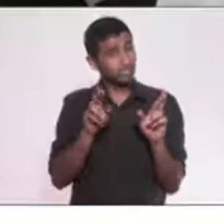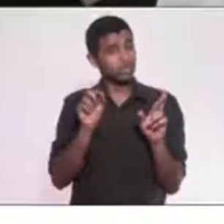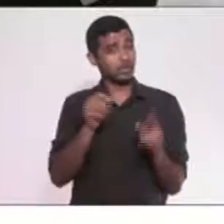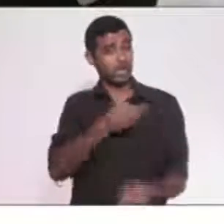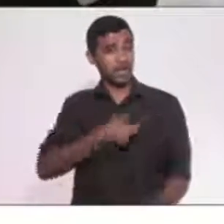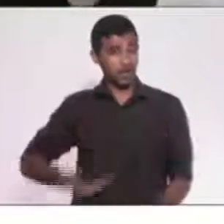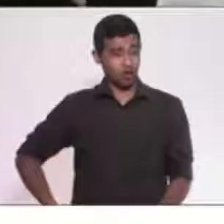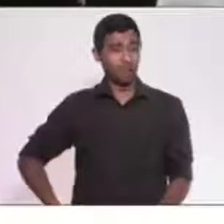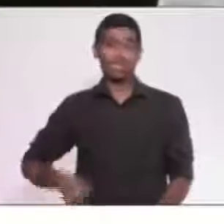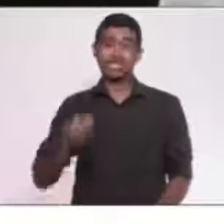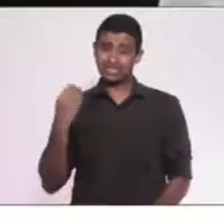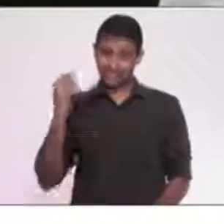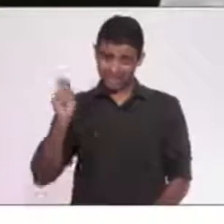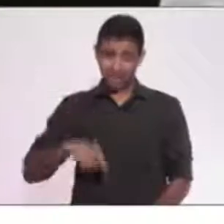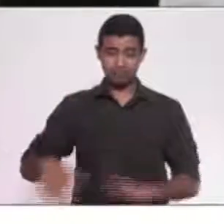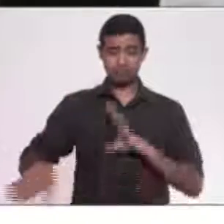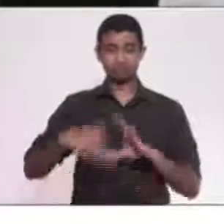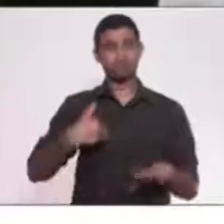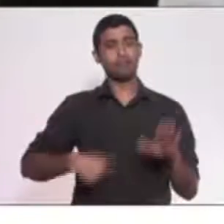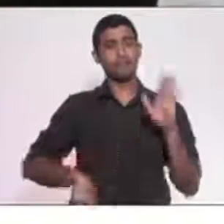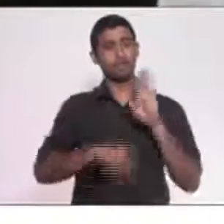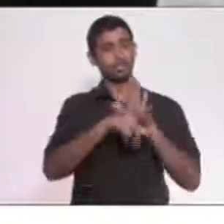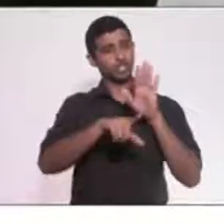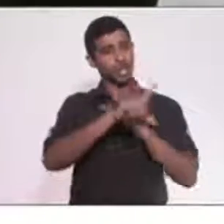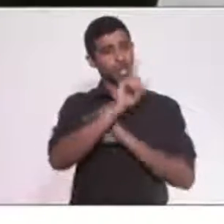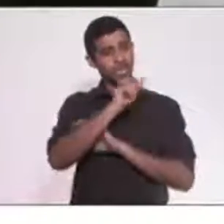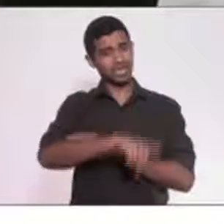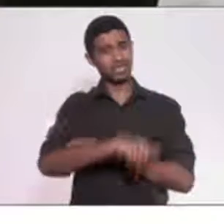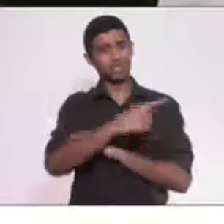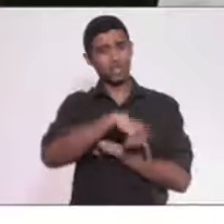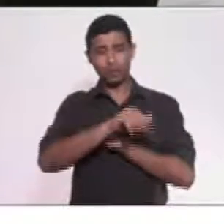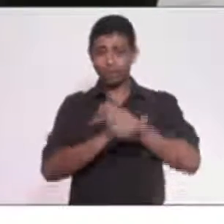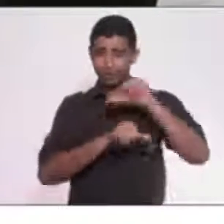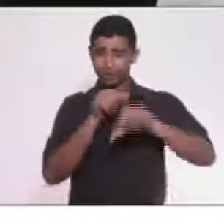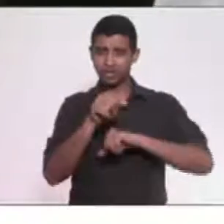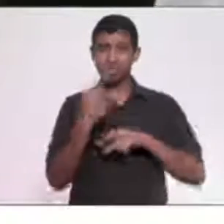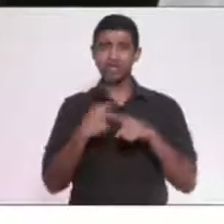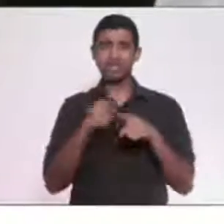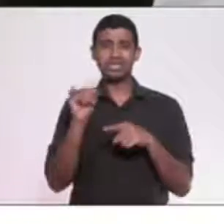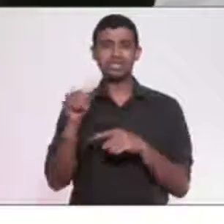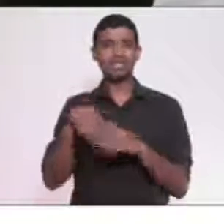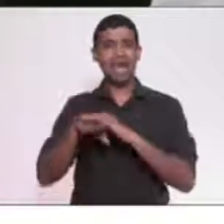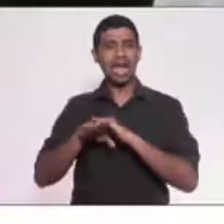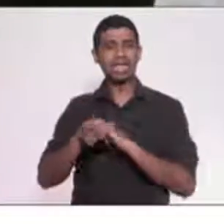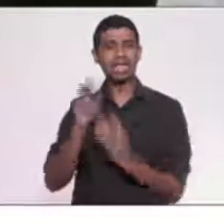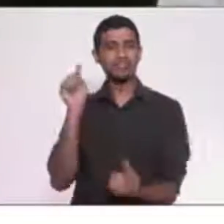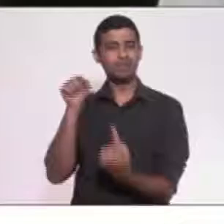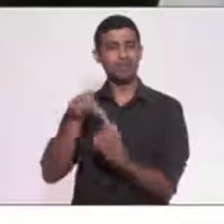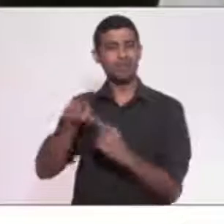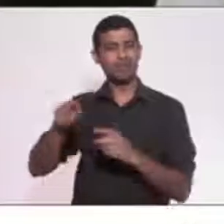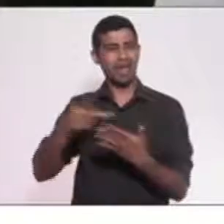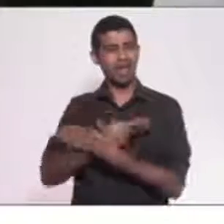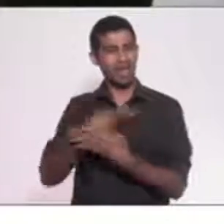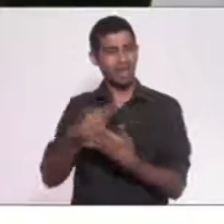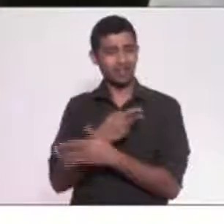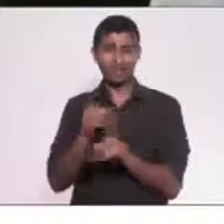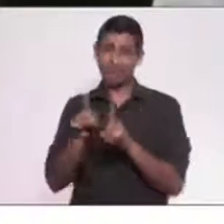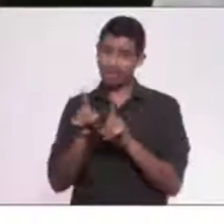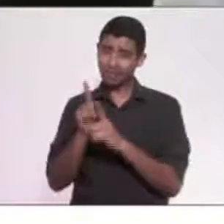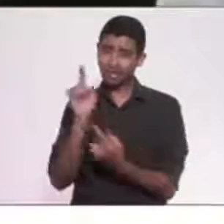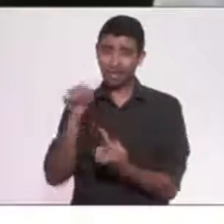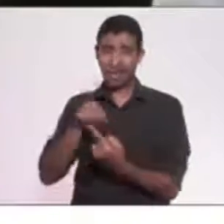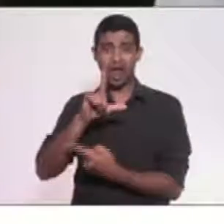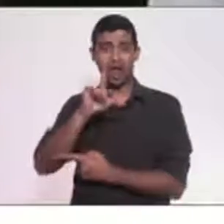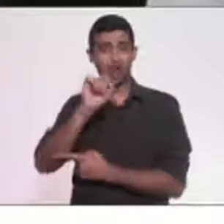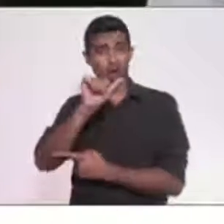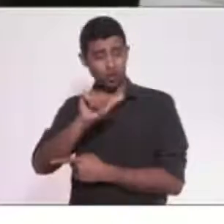possa mandar um projeto aqui para casa corrigindo isso, porque se o anexo de metas está errado, as metas estão erradas, consequentemente a LOA